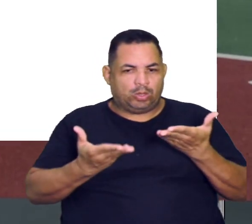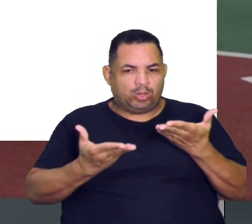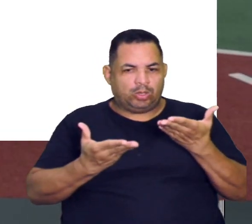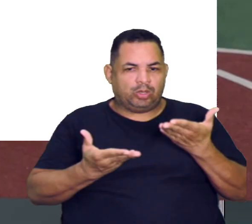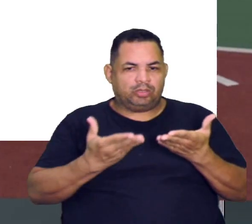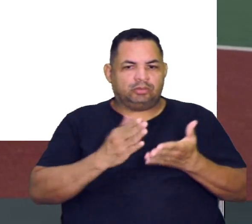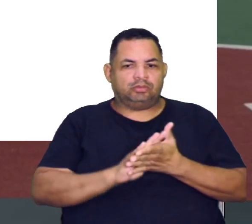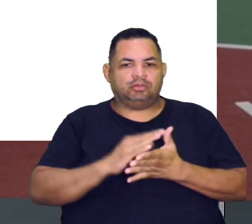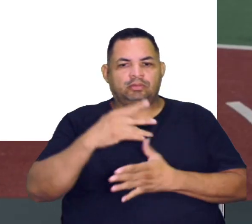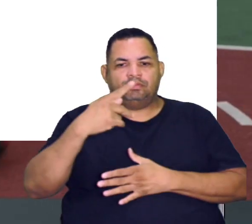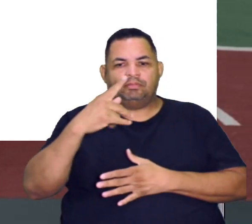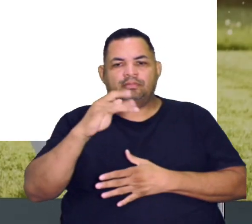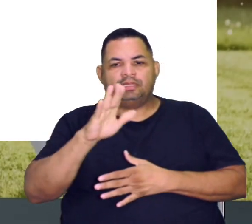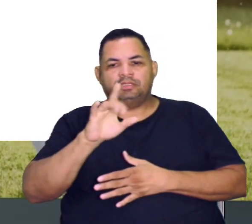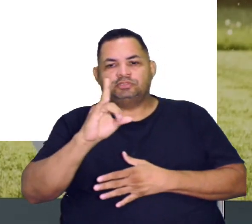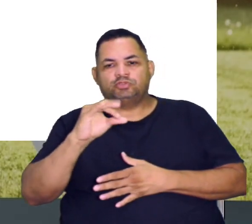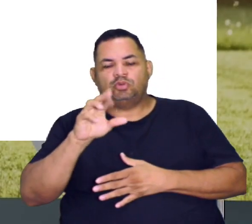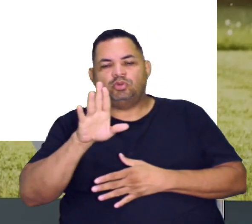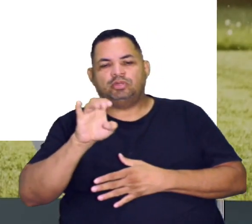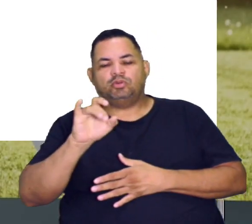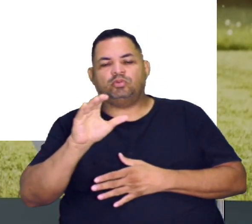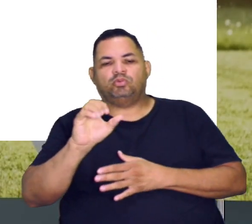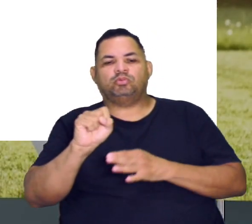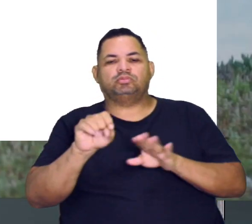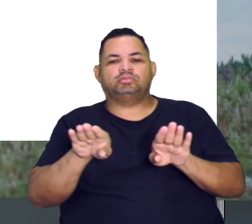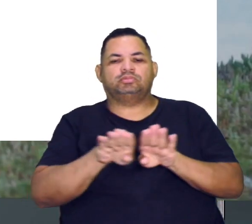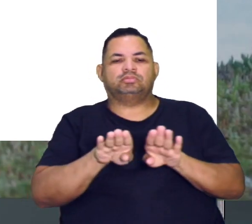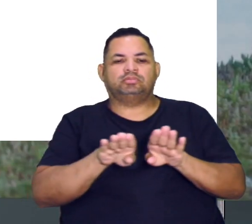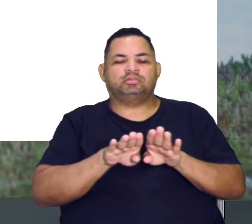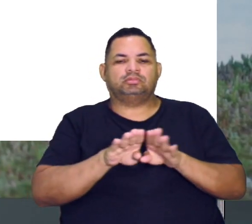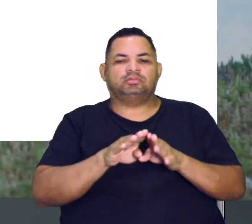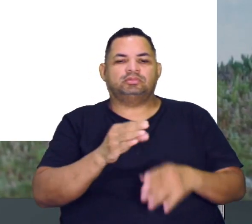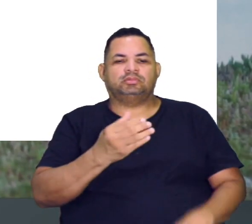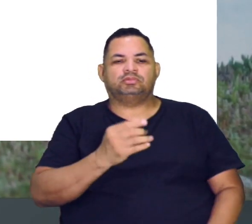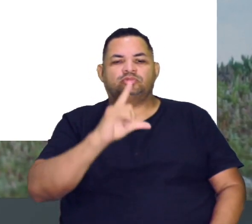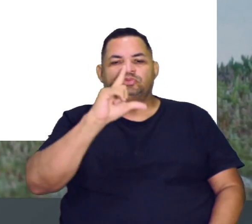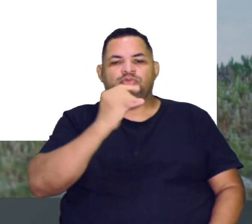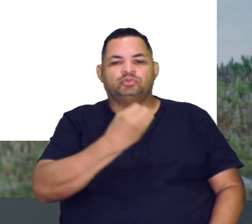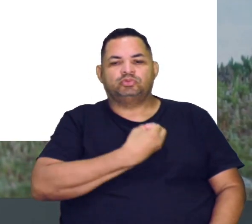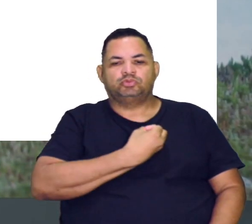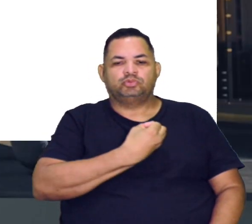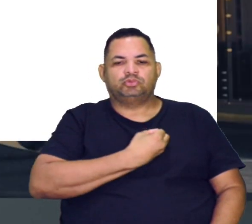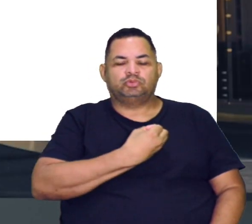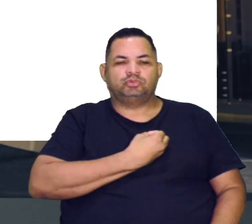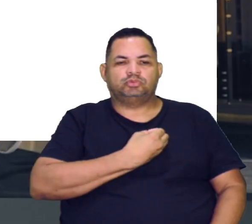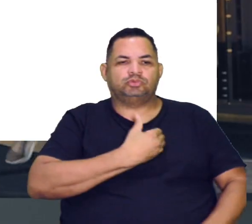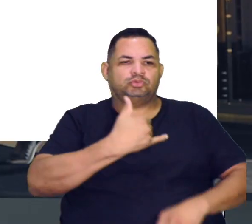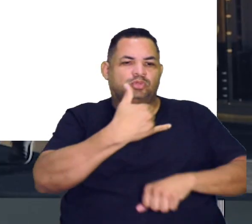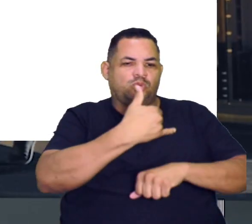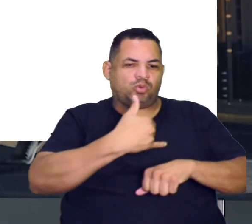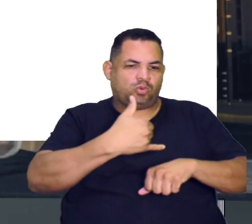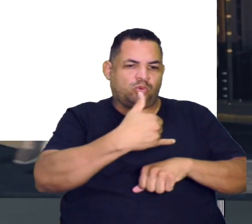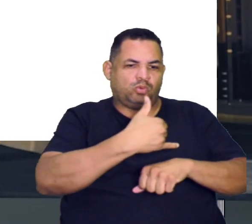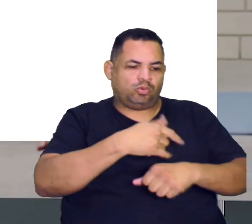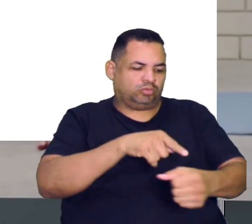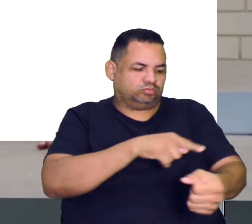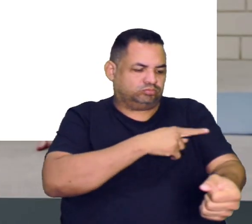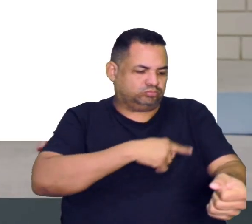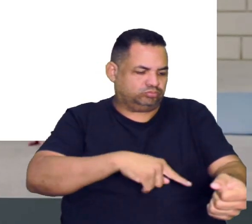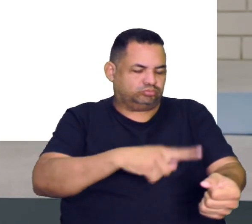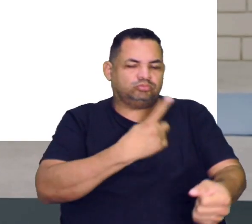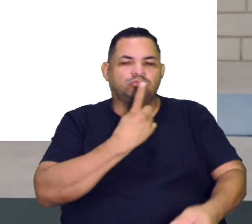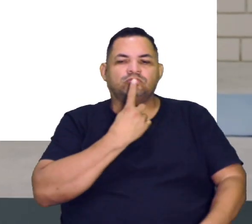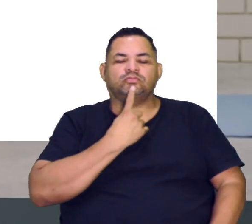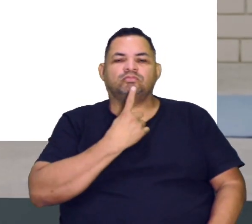níveis pressóricos aí com relação ao exercício. Também a diminuição dos índices lipídicos na corrente